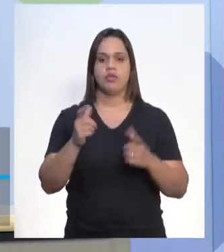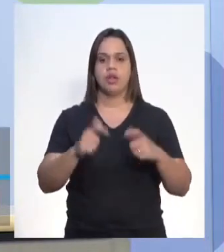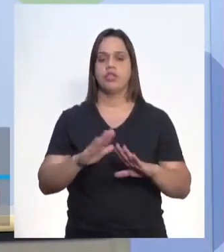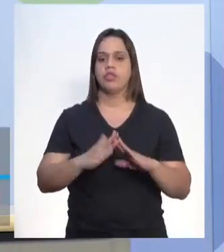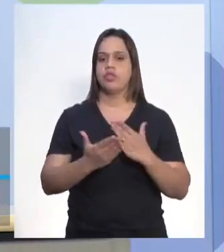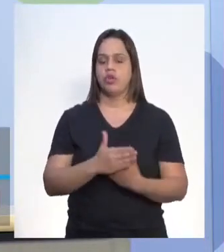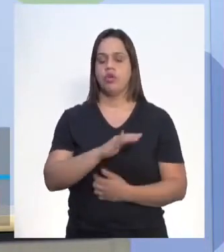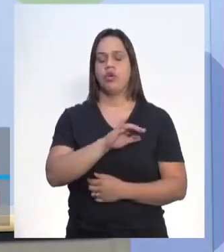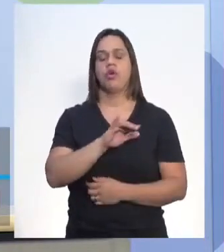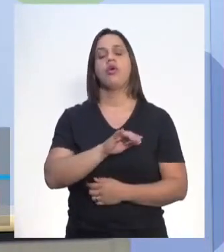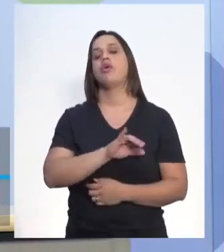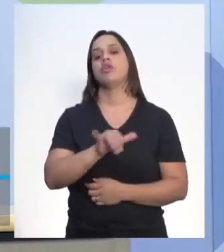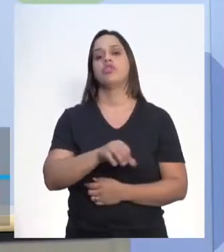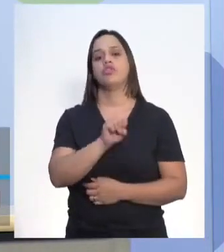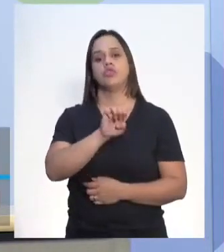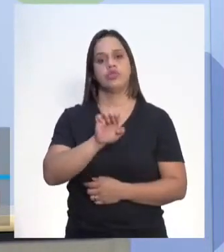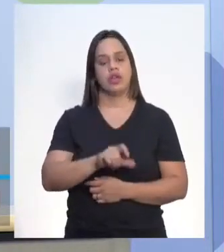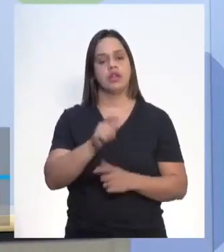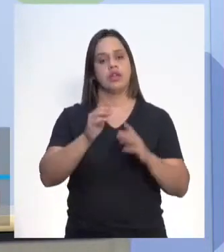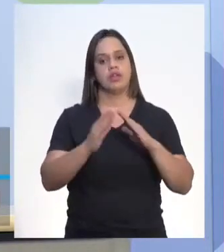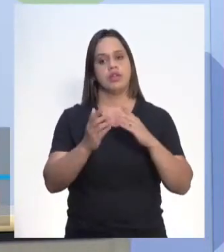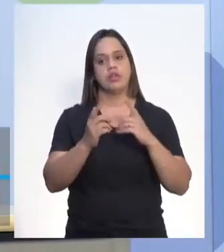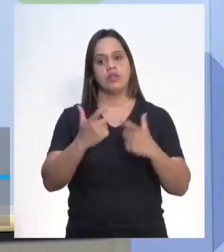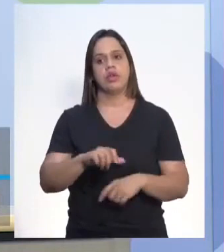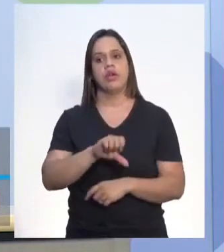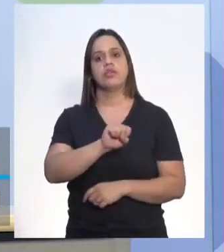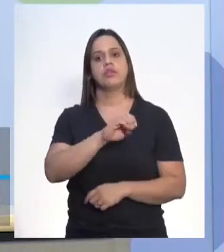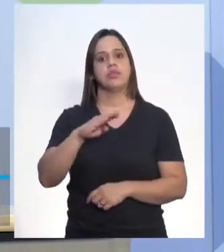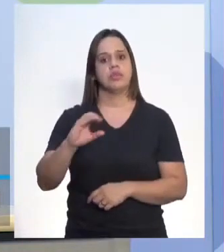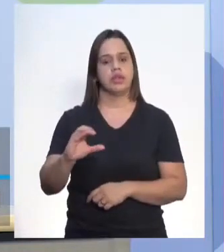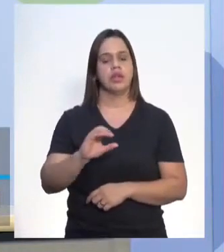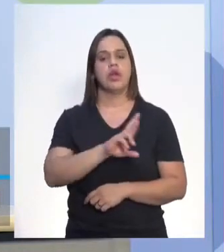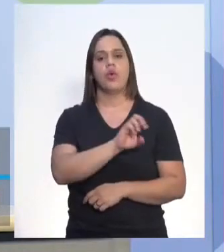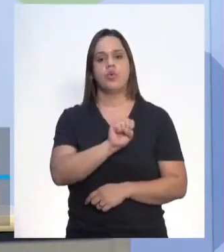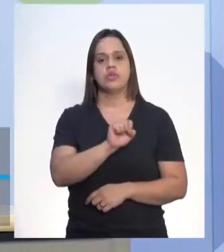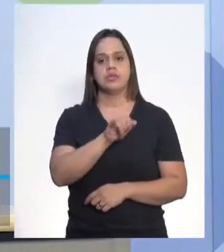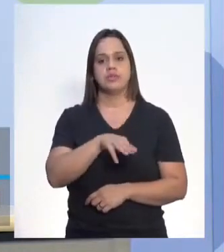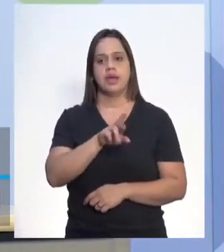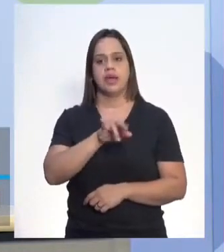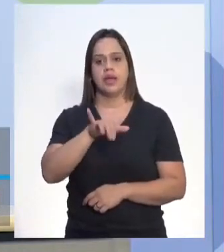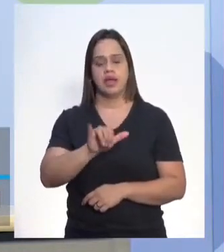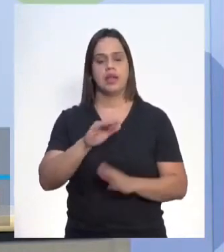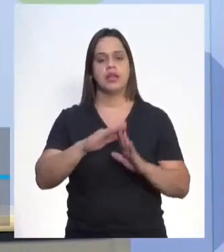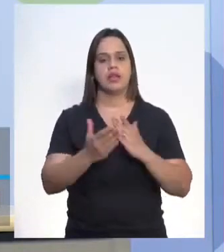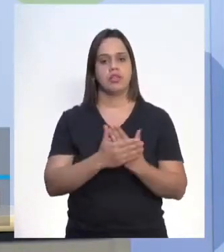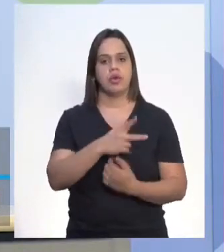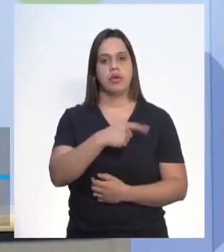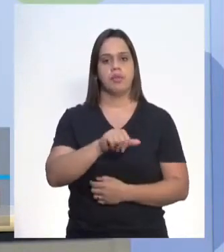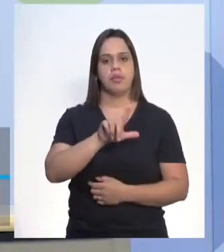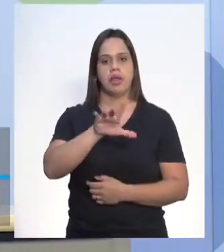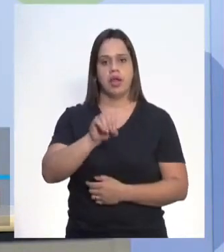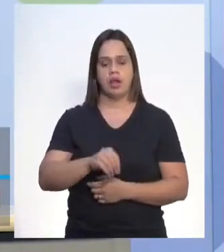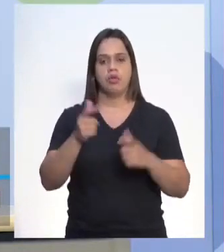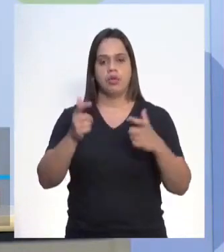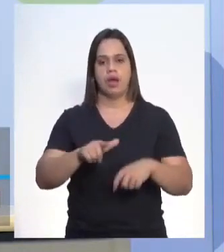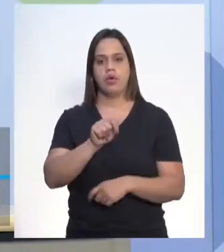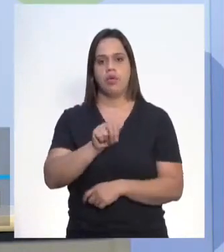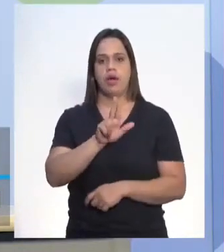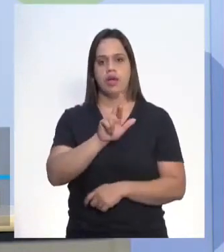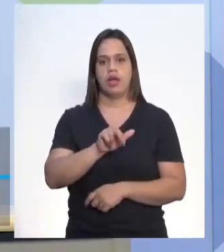José Gonçalves, de São Bernardo do Campo. Rosemary, da Escola Paulo Ismael Sobrinho, lá de